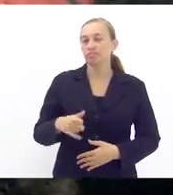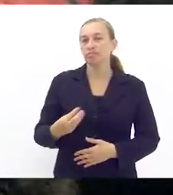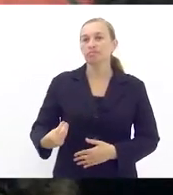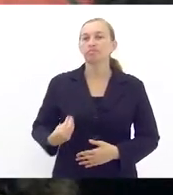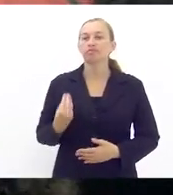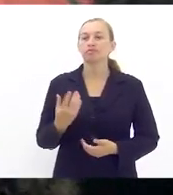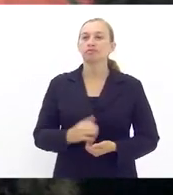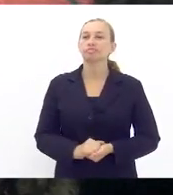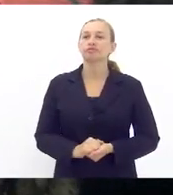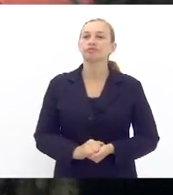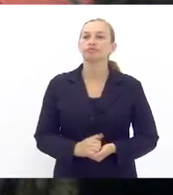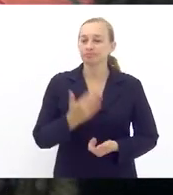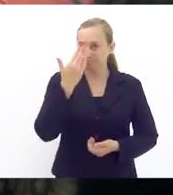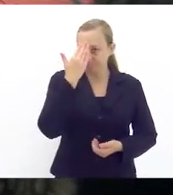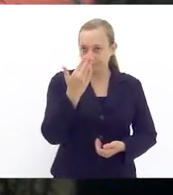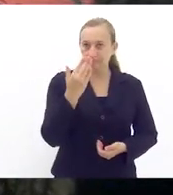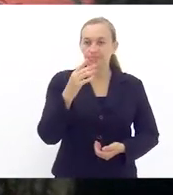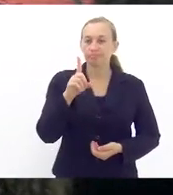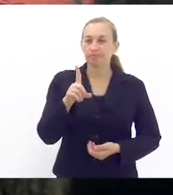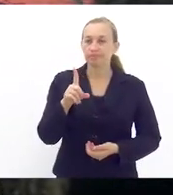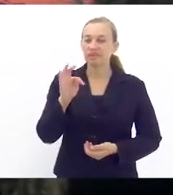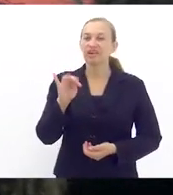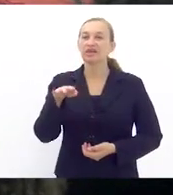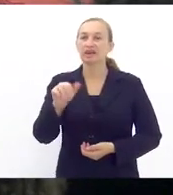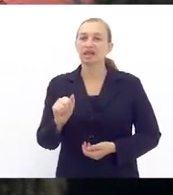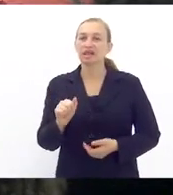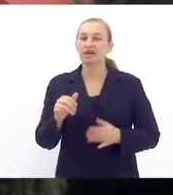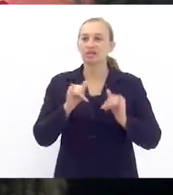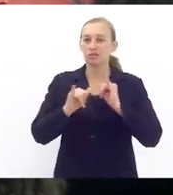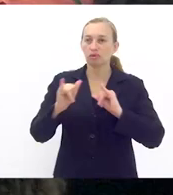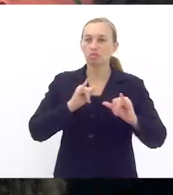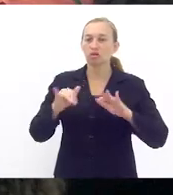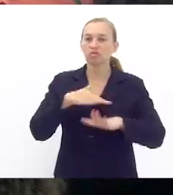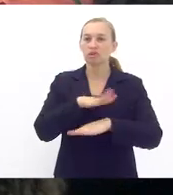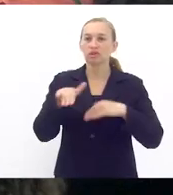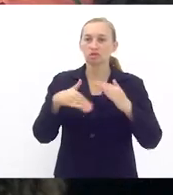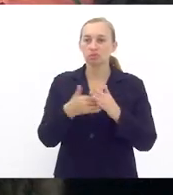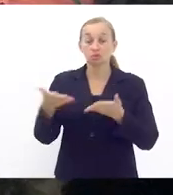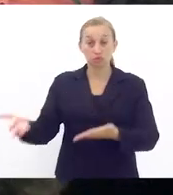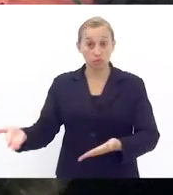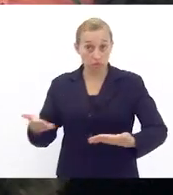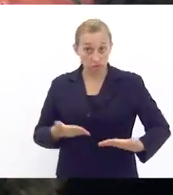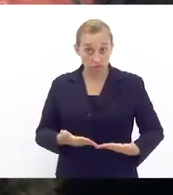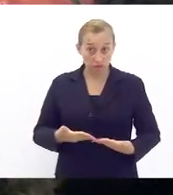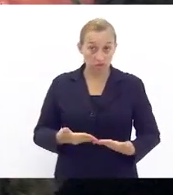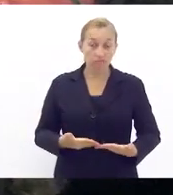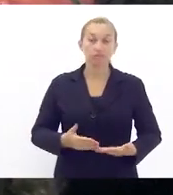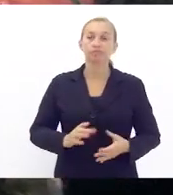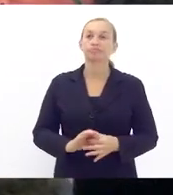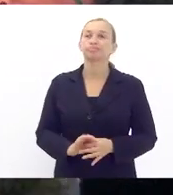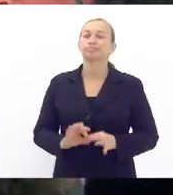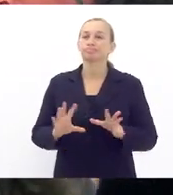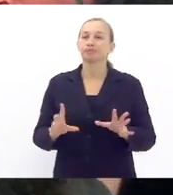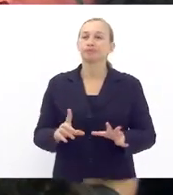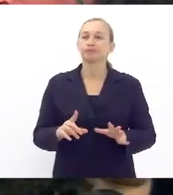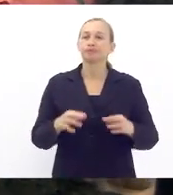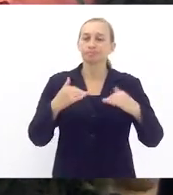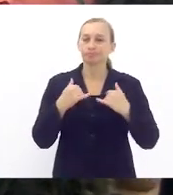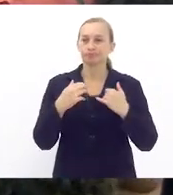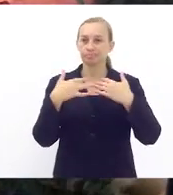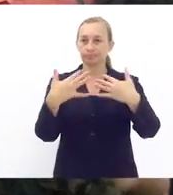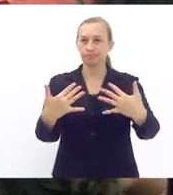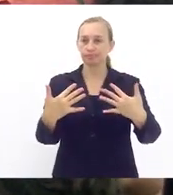Tainara nós informamos a todos os convidados assim que nós deliberamos a data da audiência